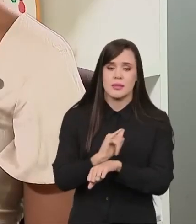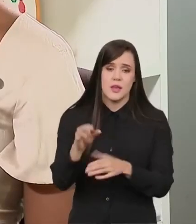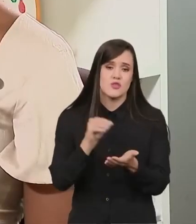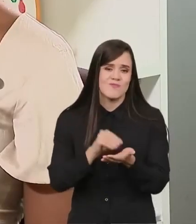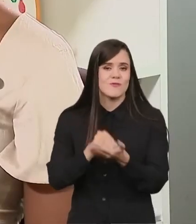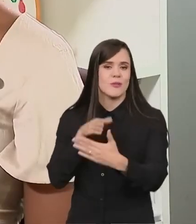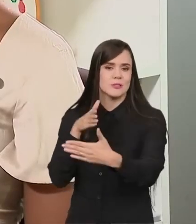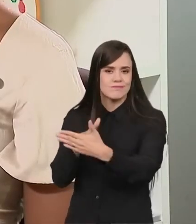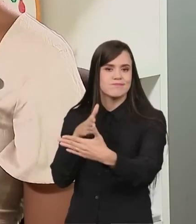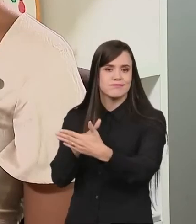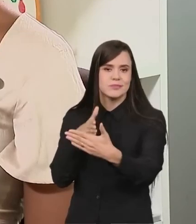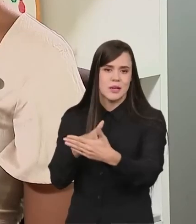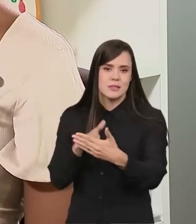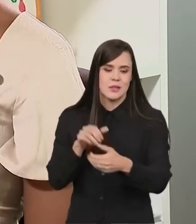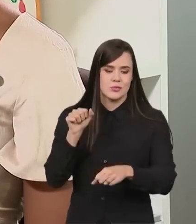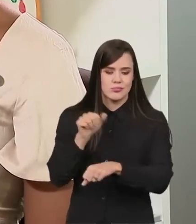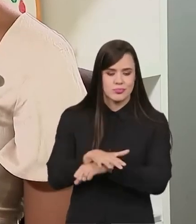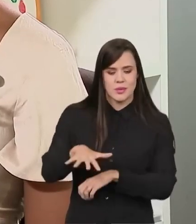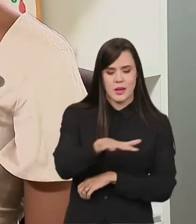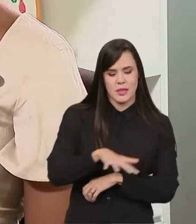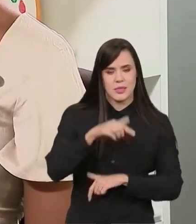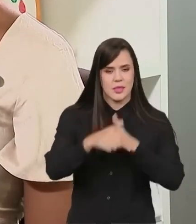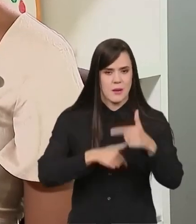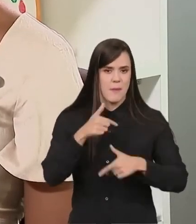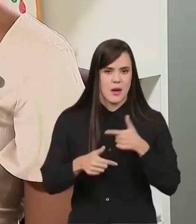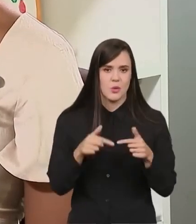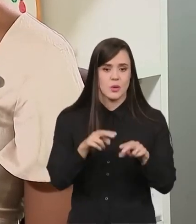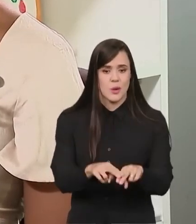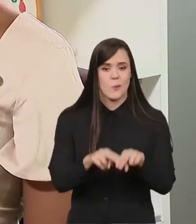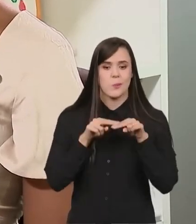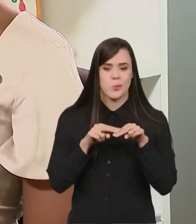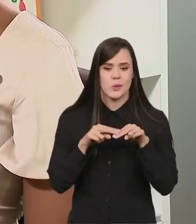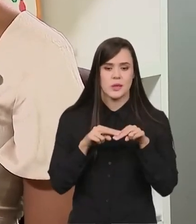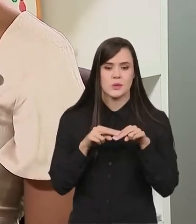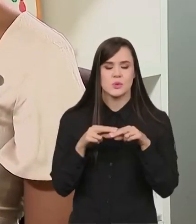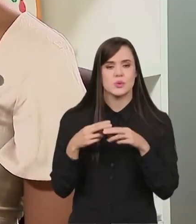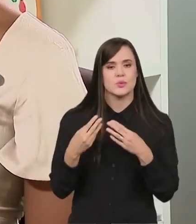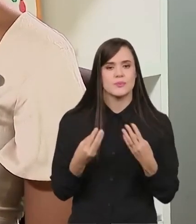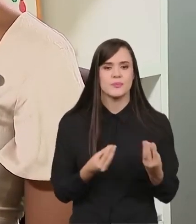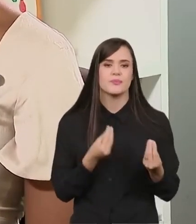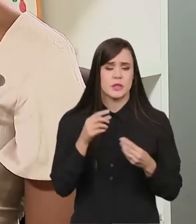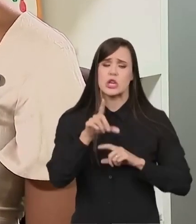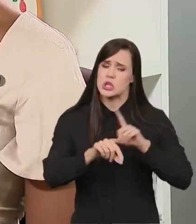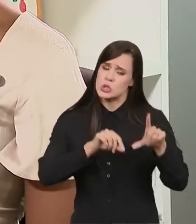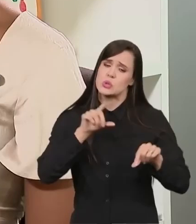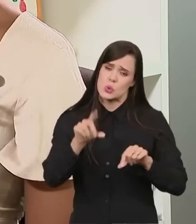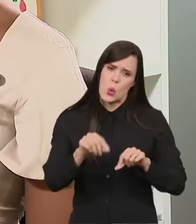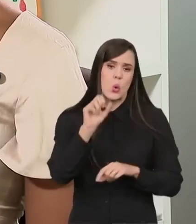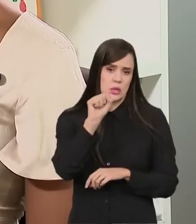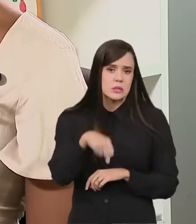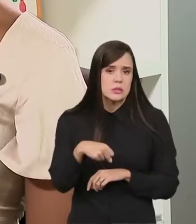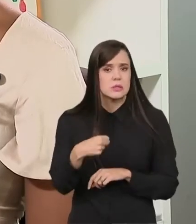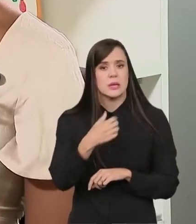de acesso, né, no mercado de trabalho. Então, é sim por escolha, muitas vezes,